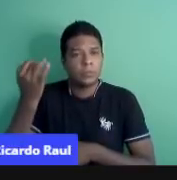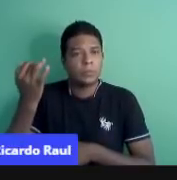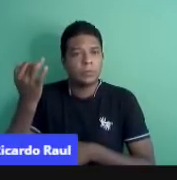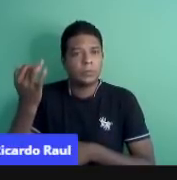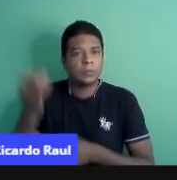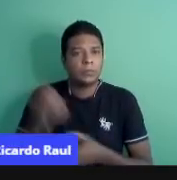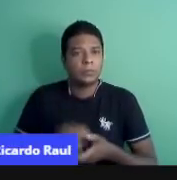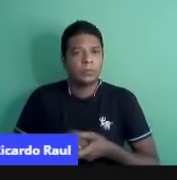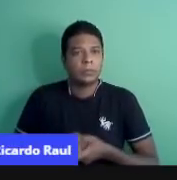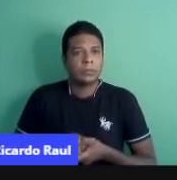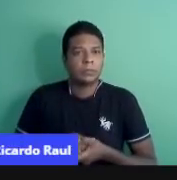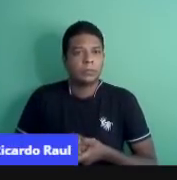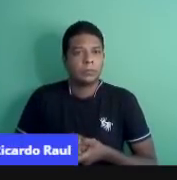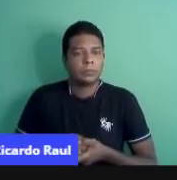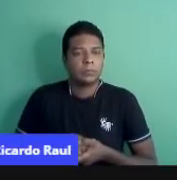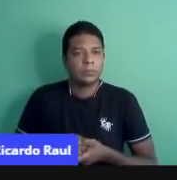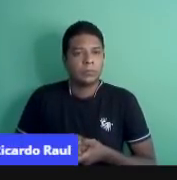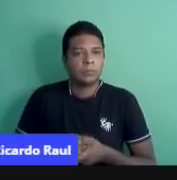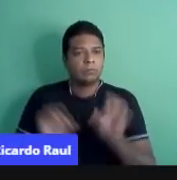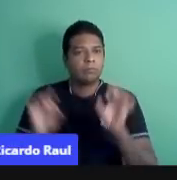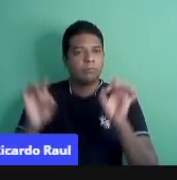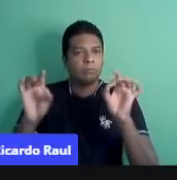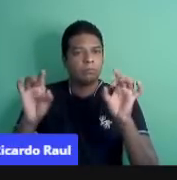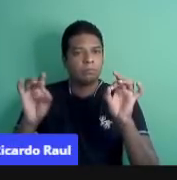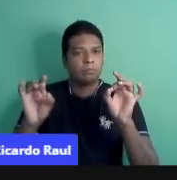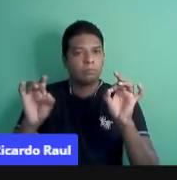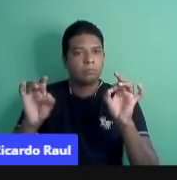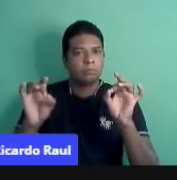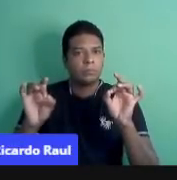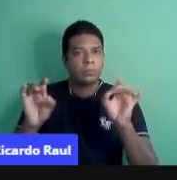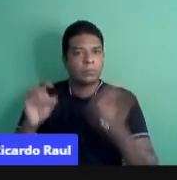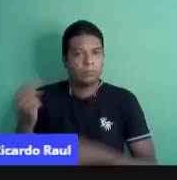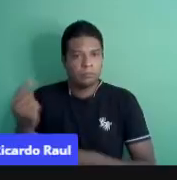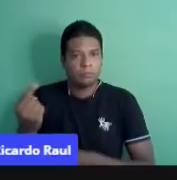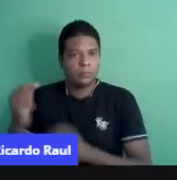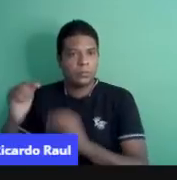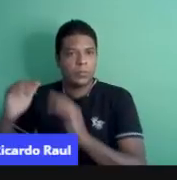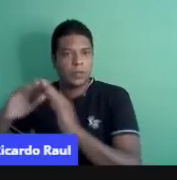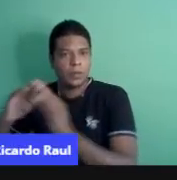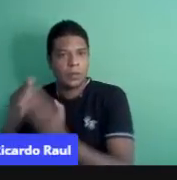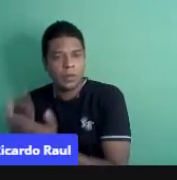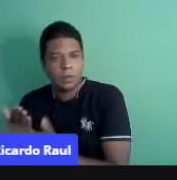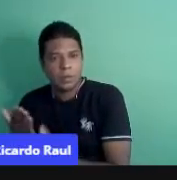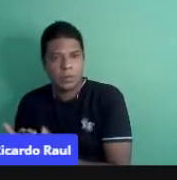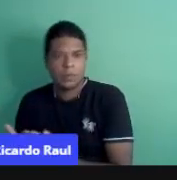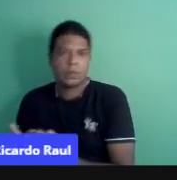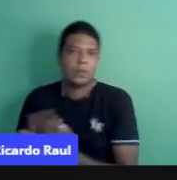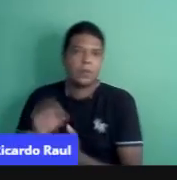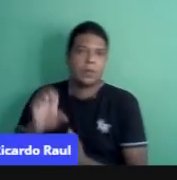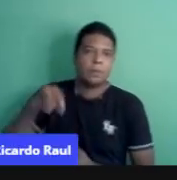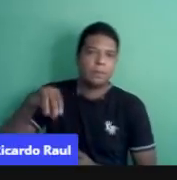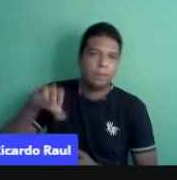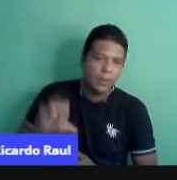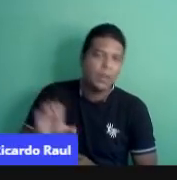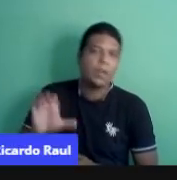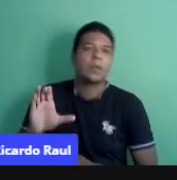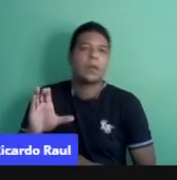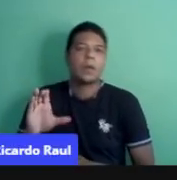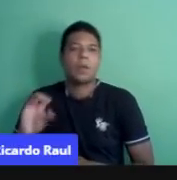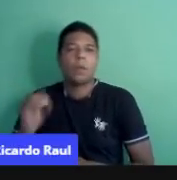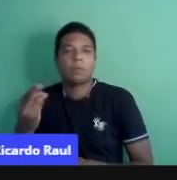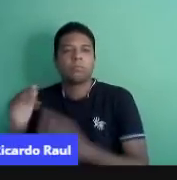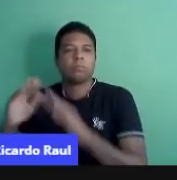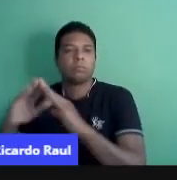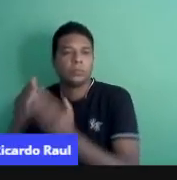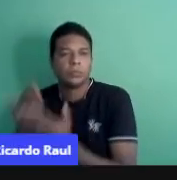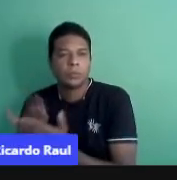é as peculiaridades da unidade escolar, da EMEI ou da escola, o ambiente em que ela